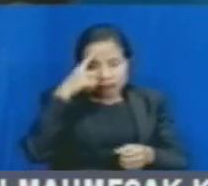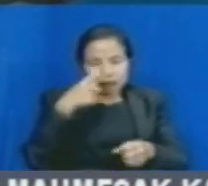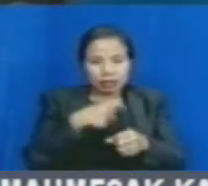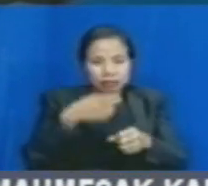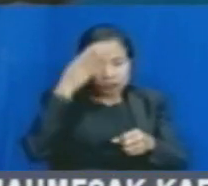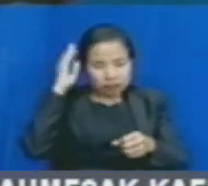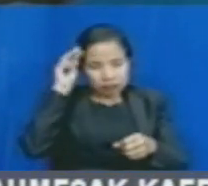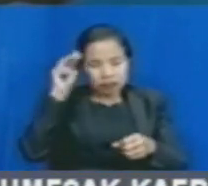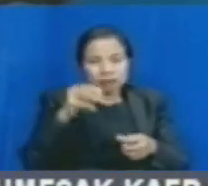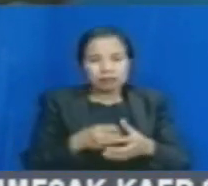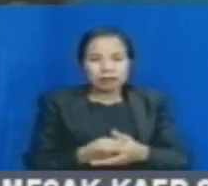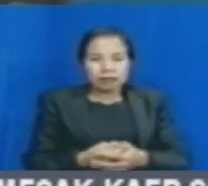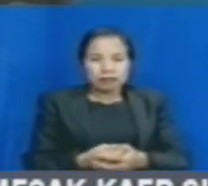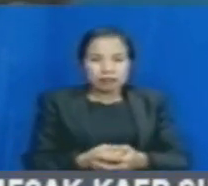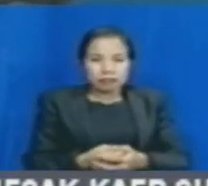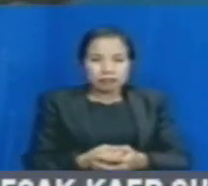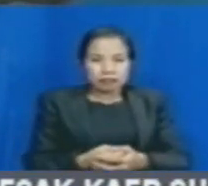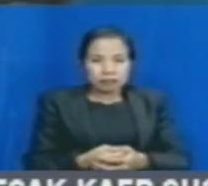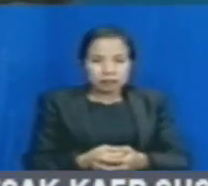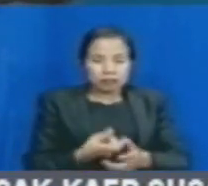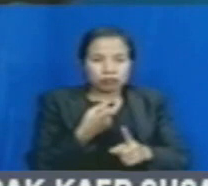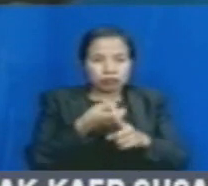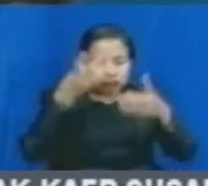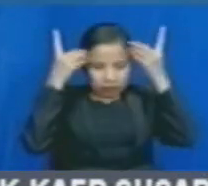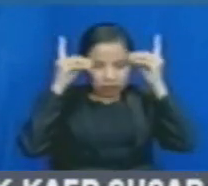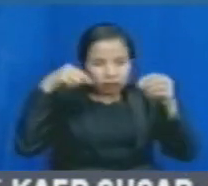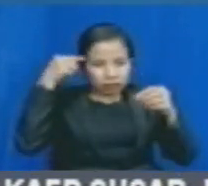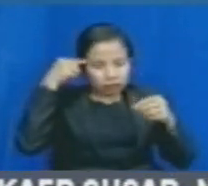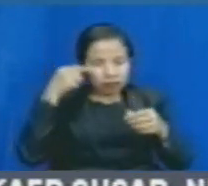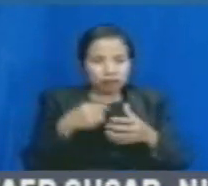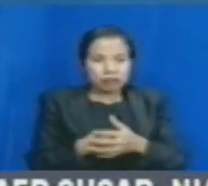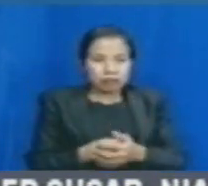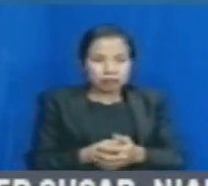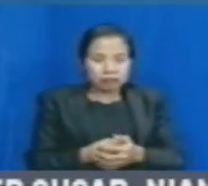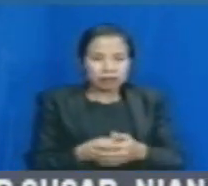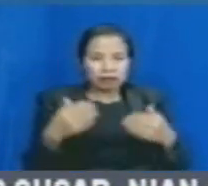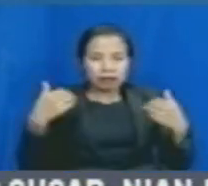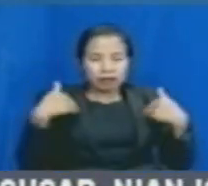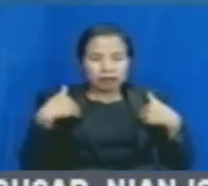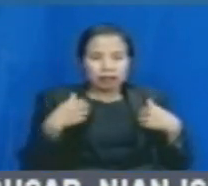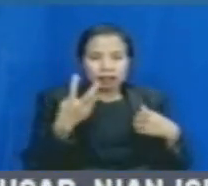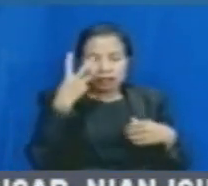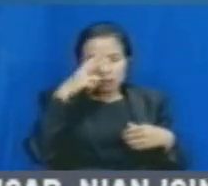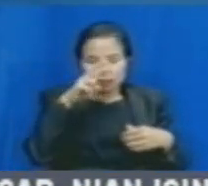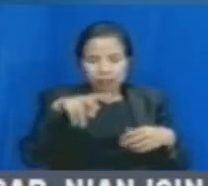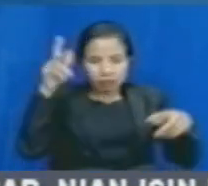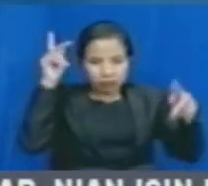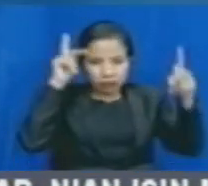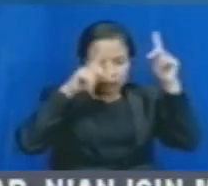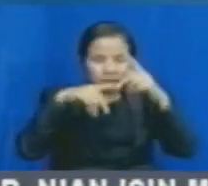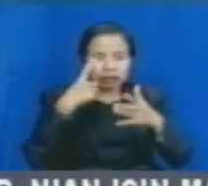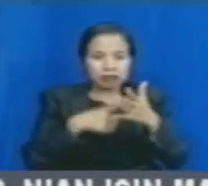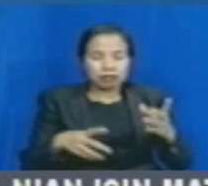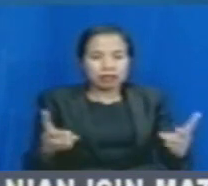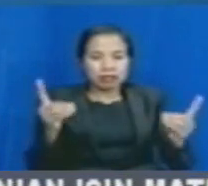ministro usi decisão serne ve ma governo opta ita reco é problema conjuntural se não acontece problema